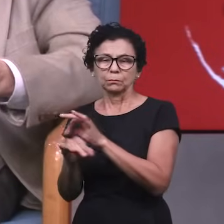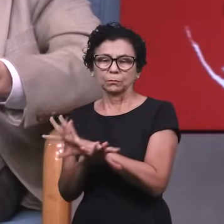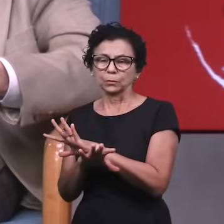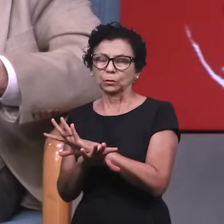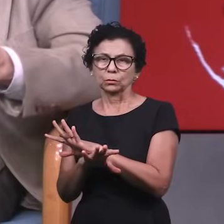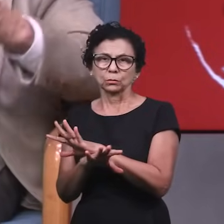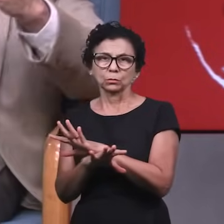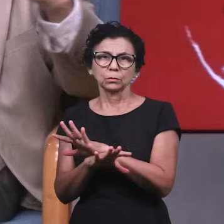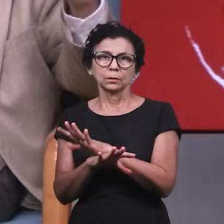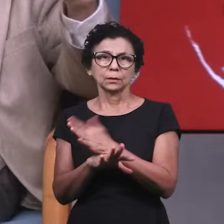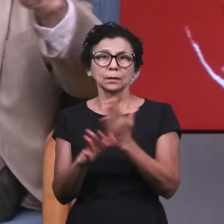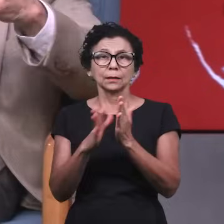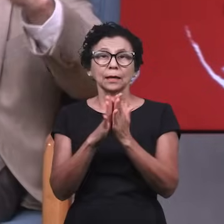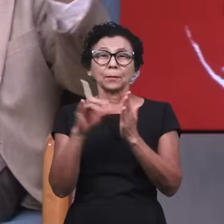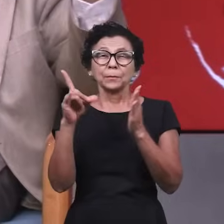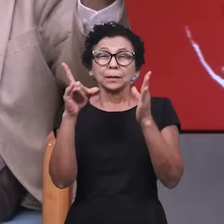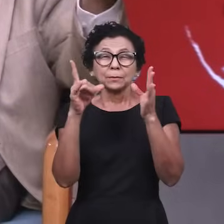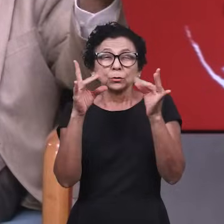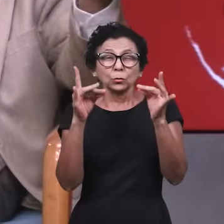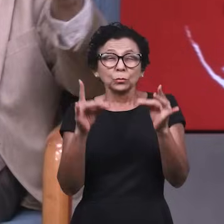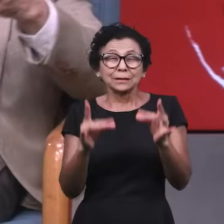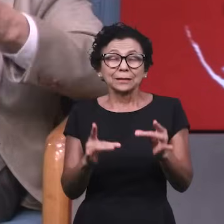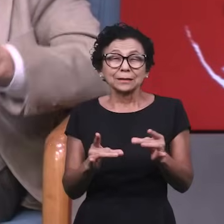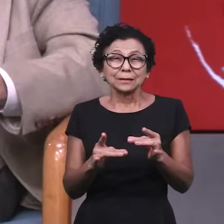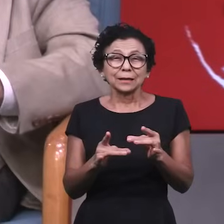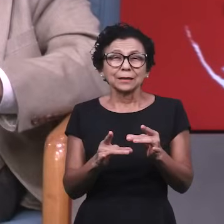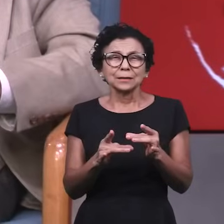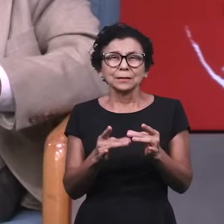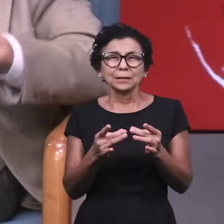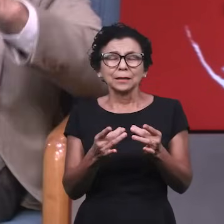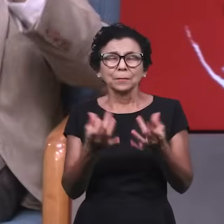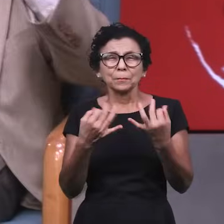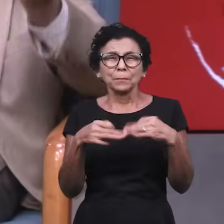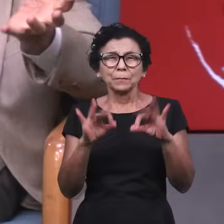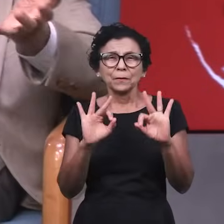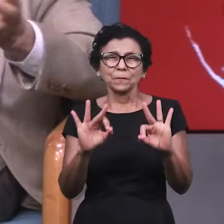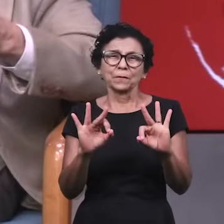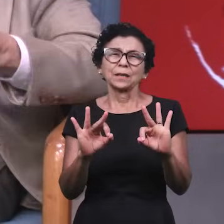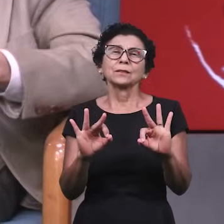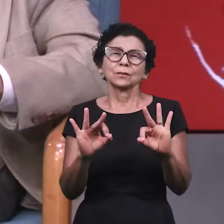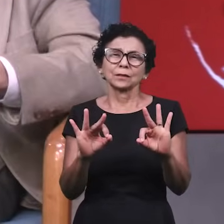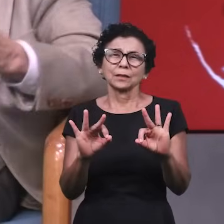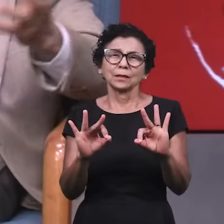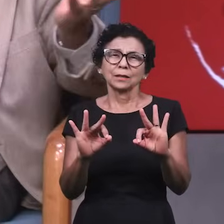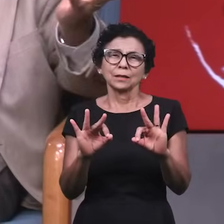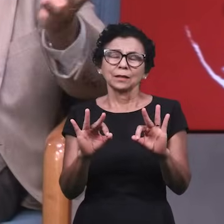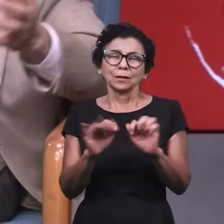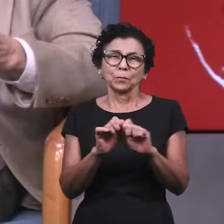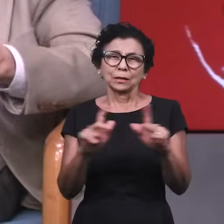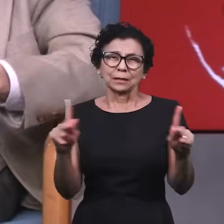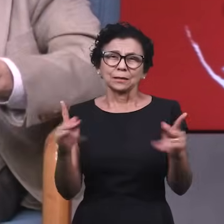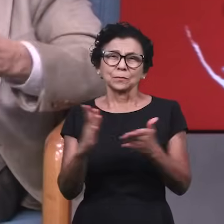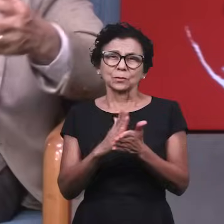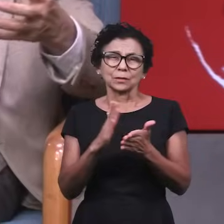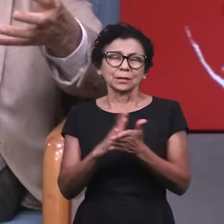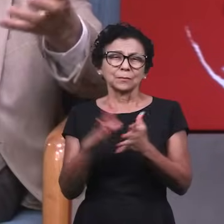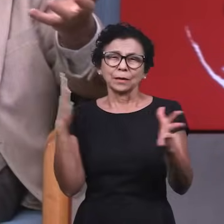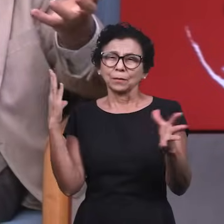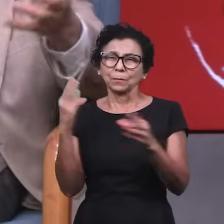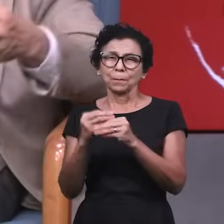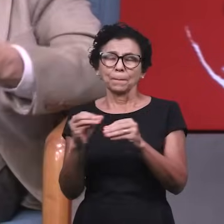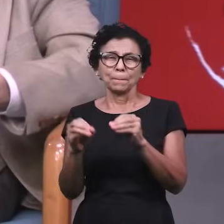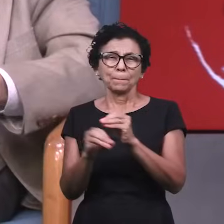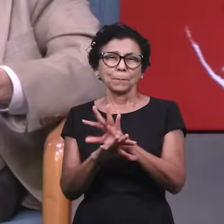é perfeita até nas suas colocações, o livro de Apocalipse, que é o livro que fecha tudo isso, né? Como nós estamos vendo, quer dizer, o